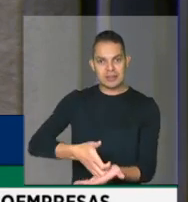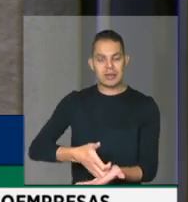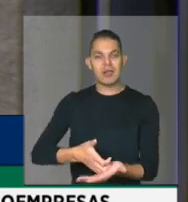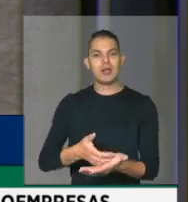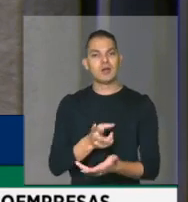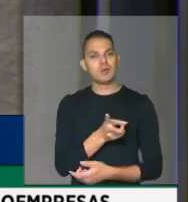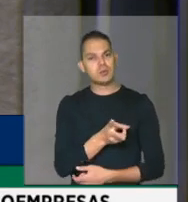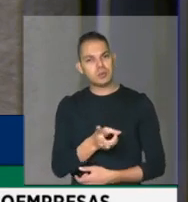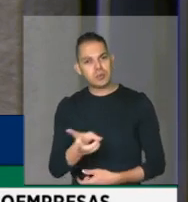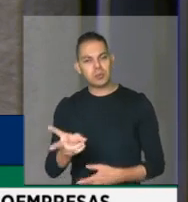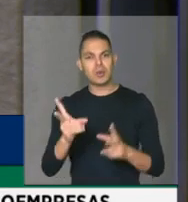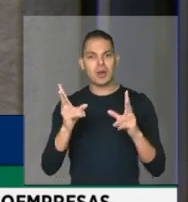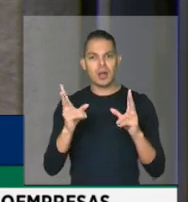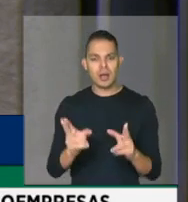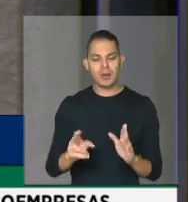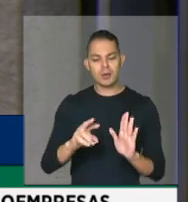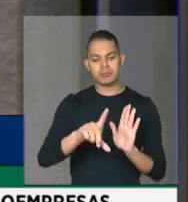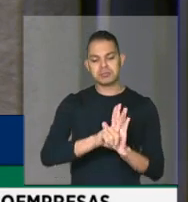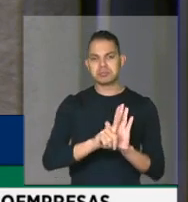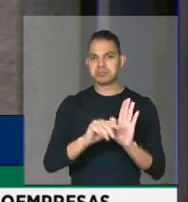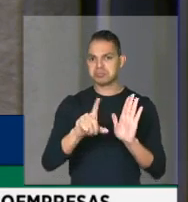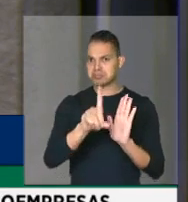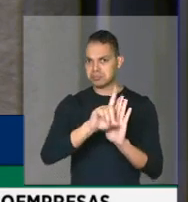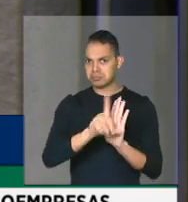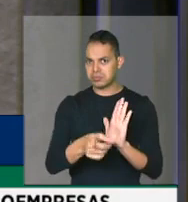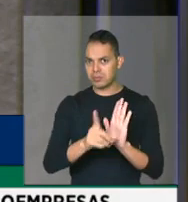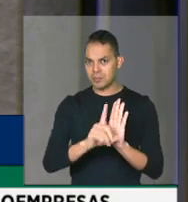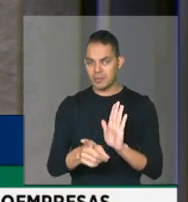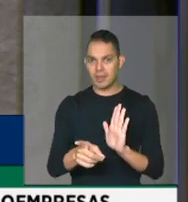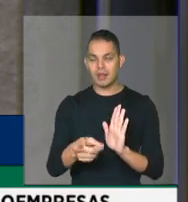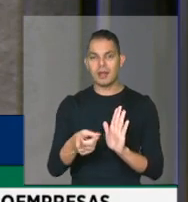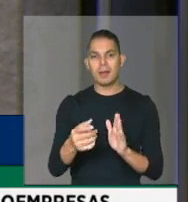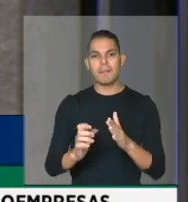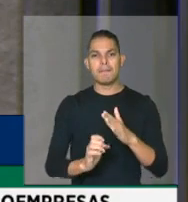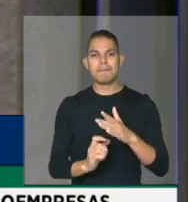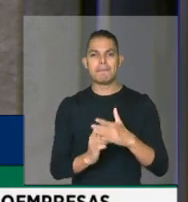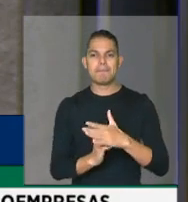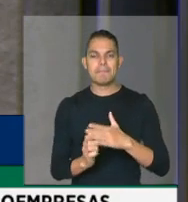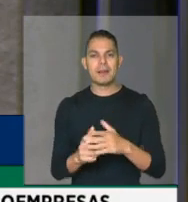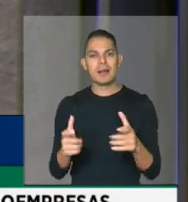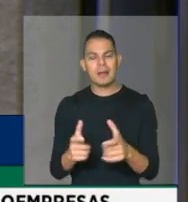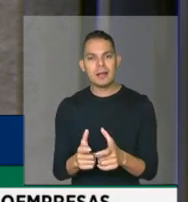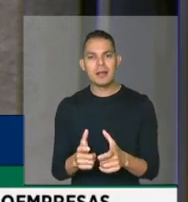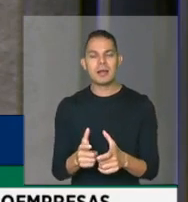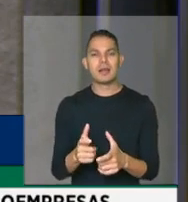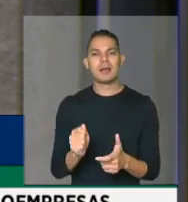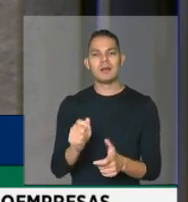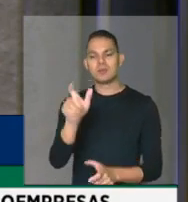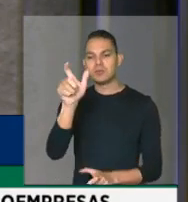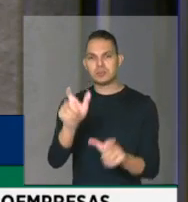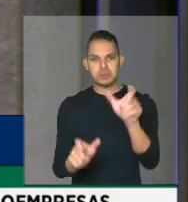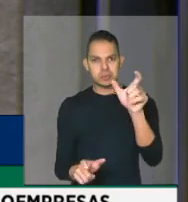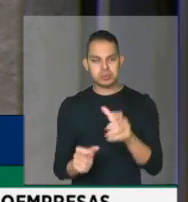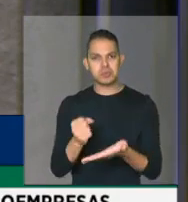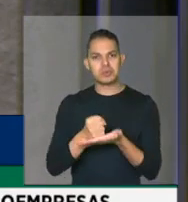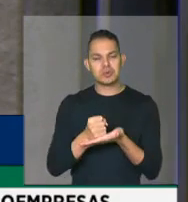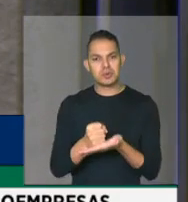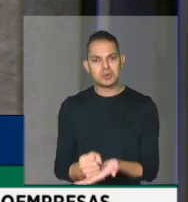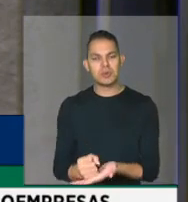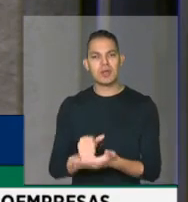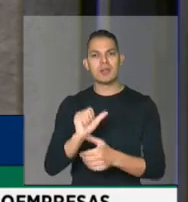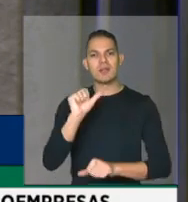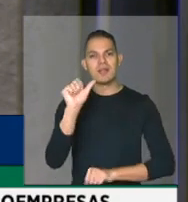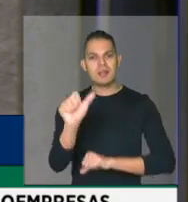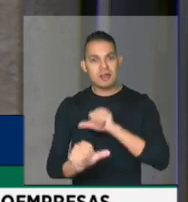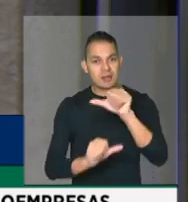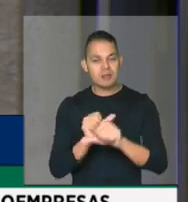nas mesmas condições estabelecidas na lei, com o objetivo de consolidar os pequenos negócios como agentes de sustentação,